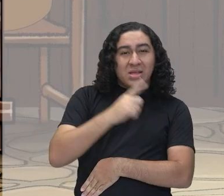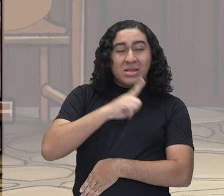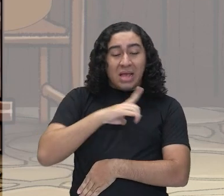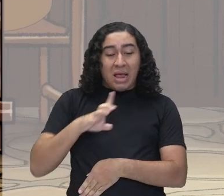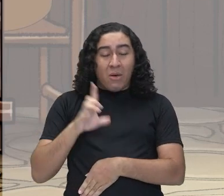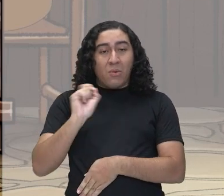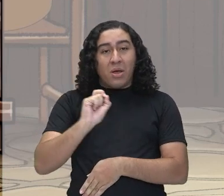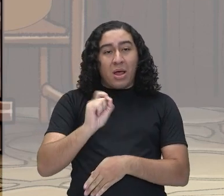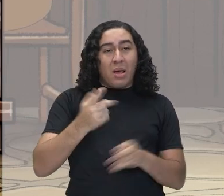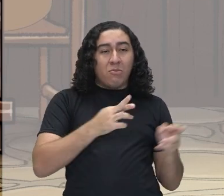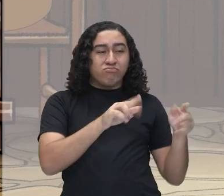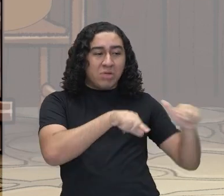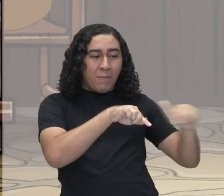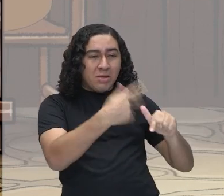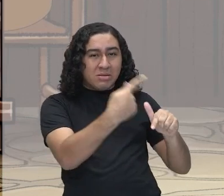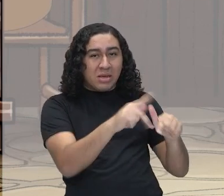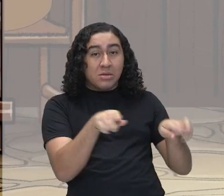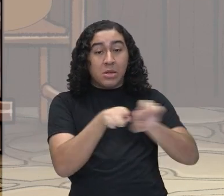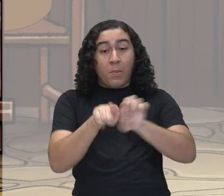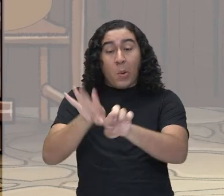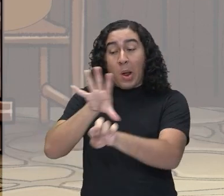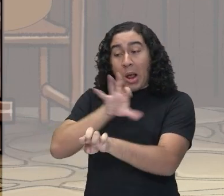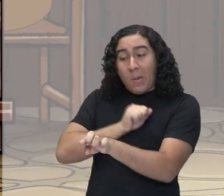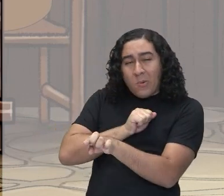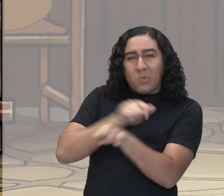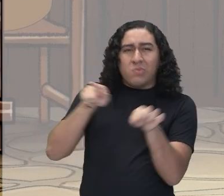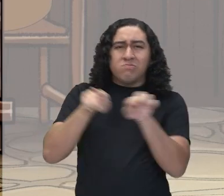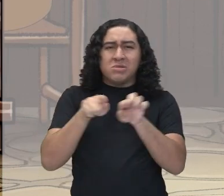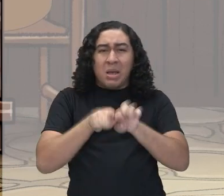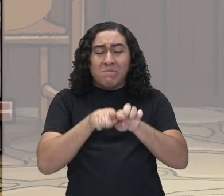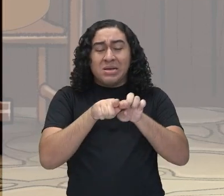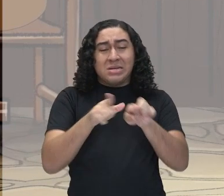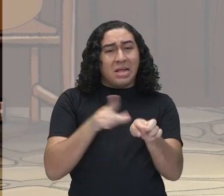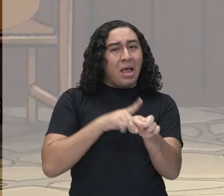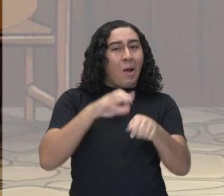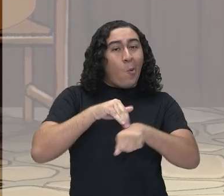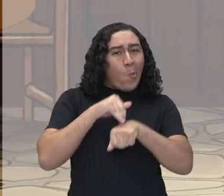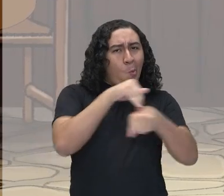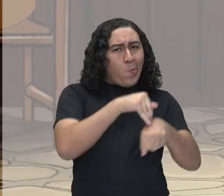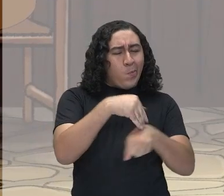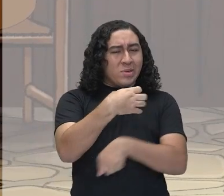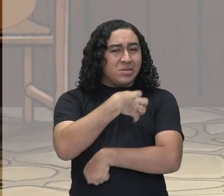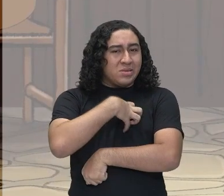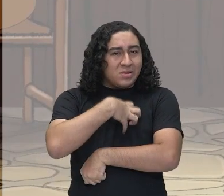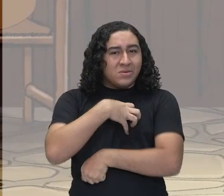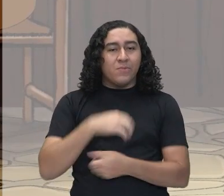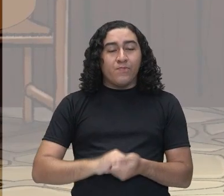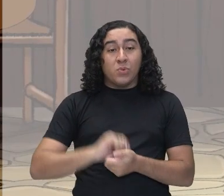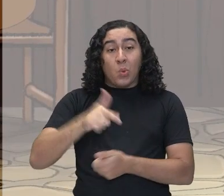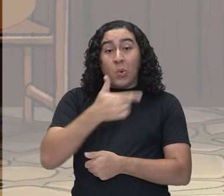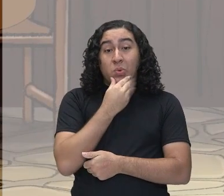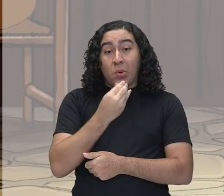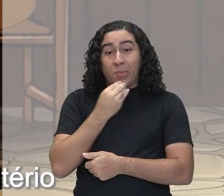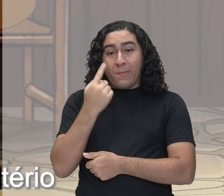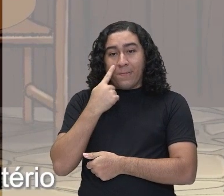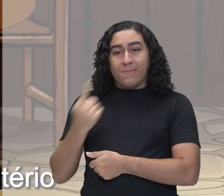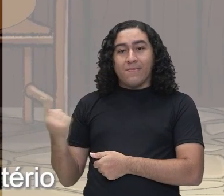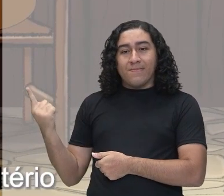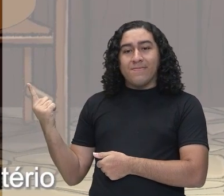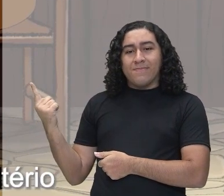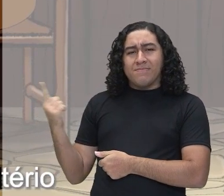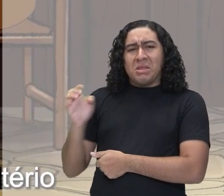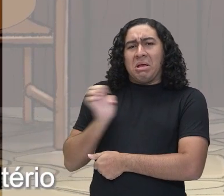dever e o amor, e o dever e o remorso. Cláudius Hermann, muito rico, não